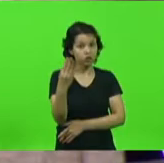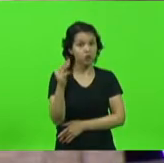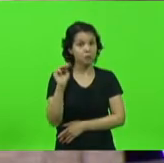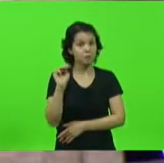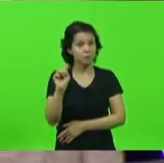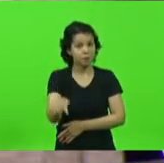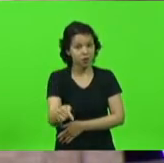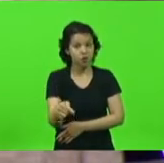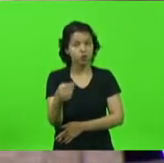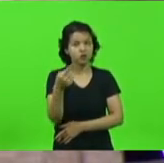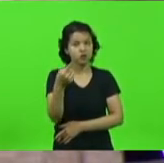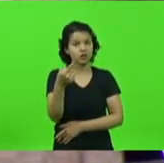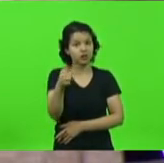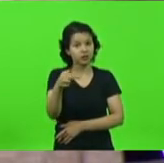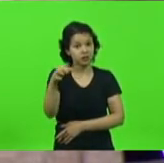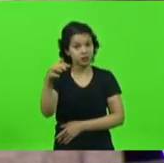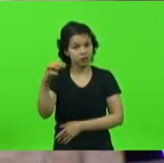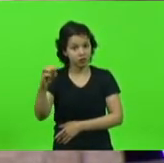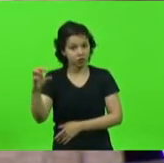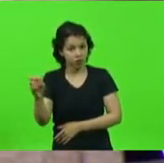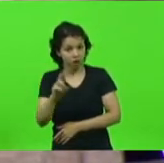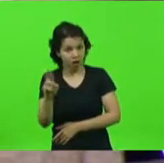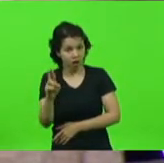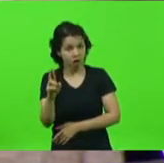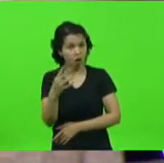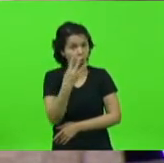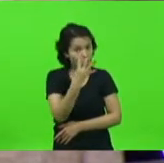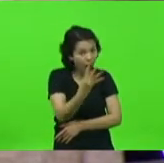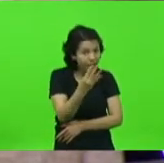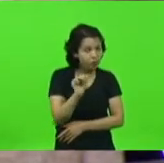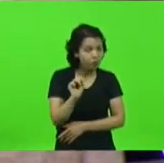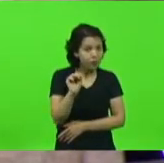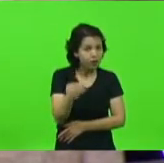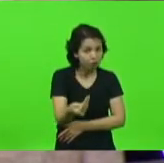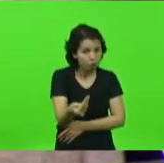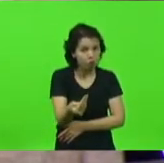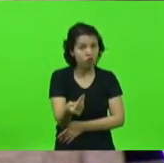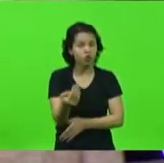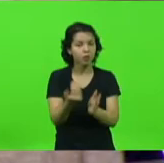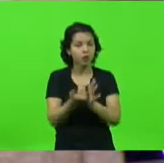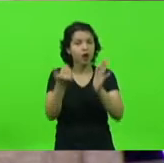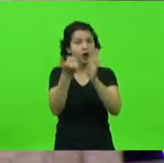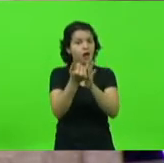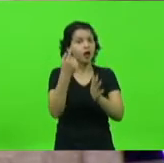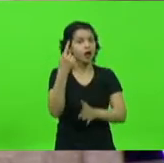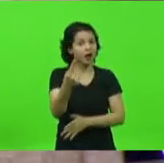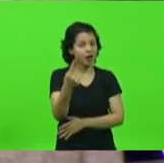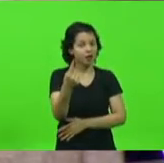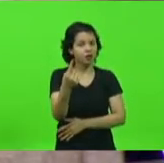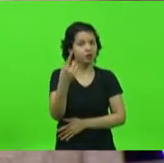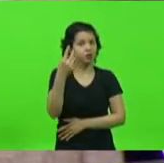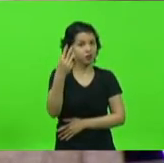R$ 14.700.000. Repito, de R$ 4.300.000 vai passar para